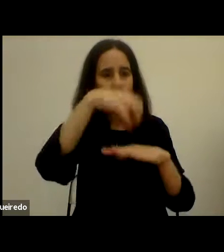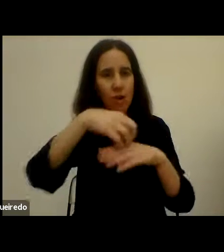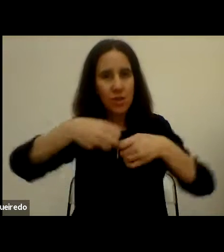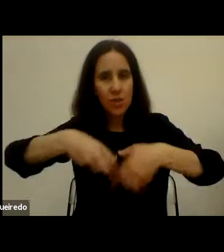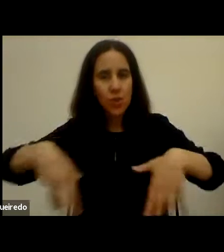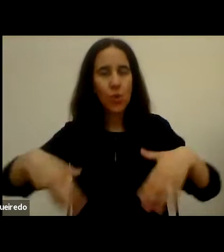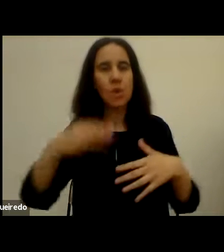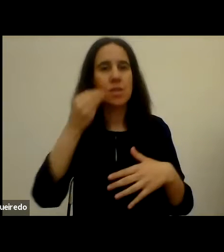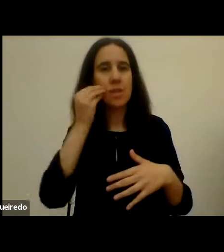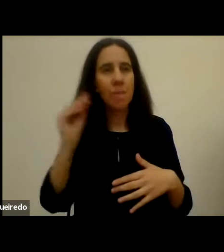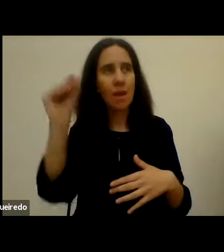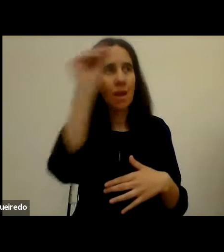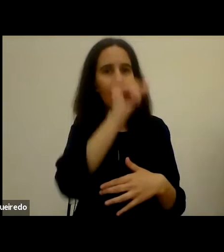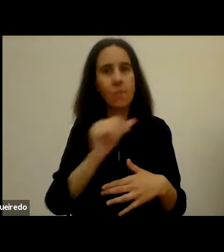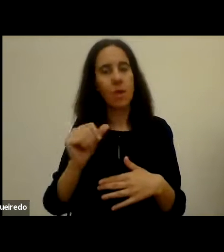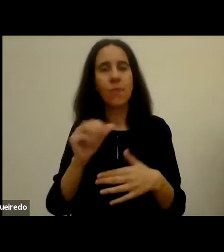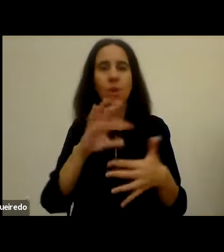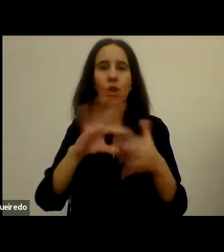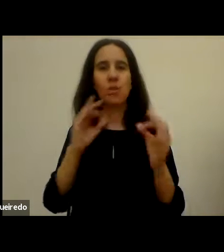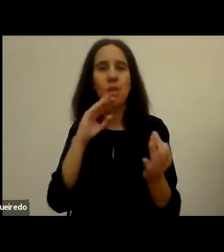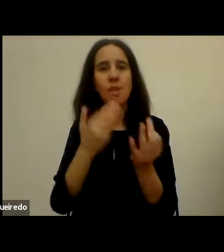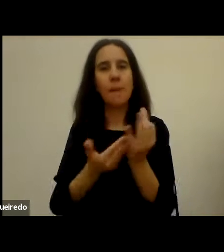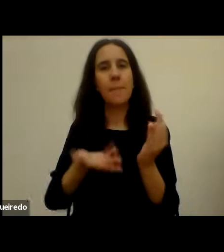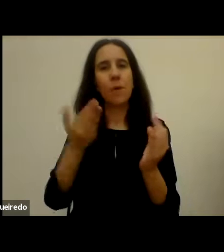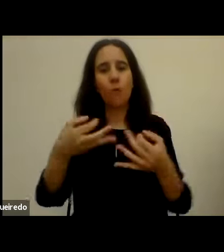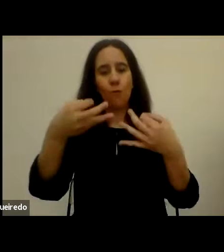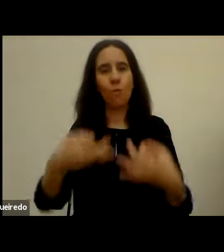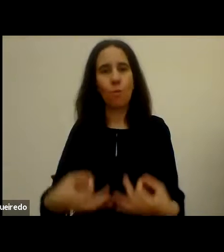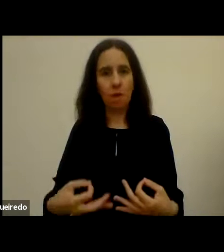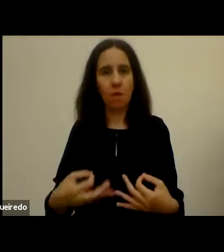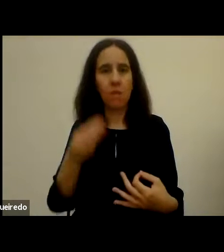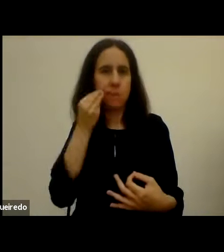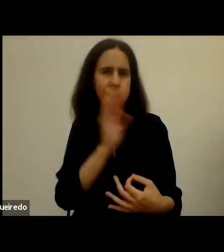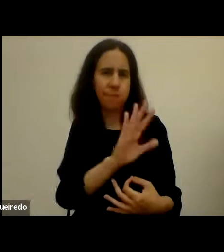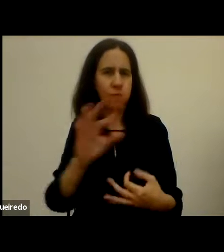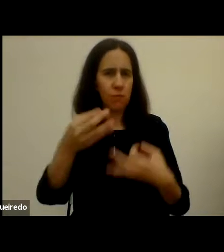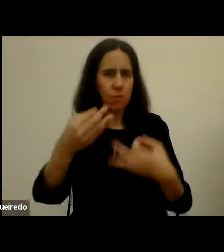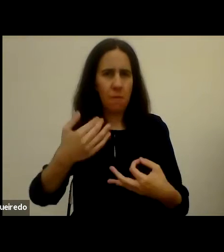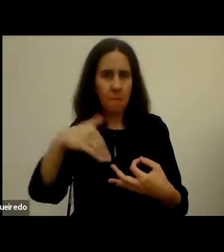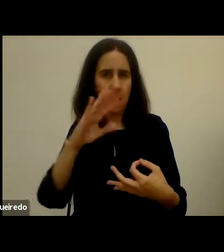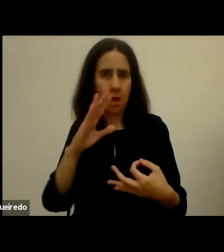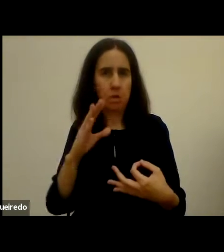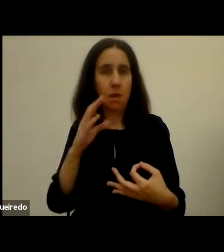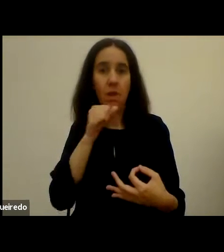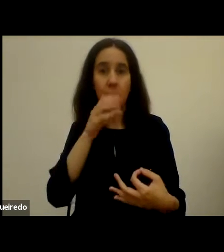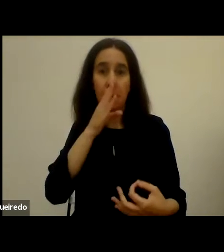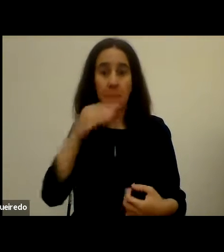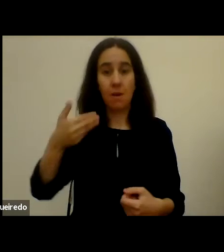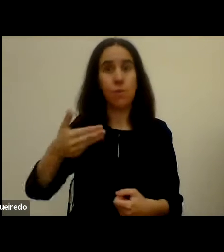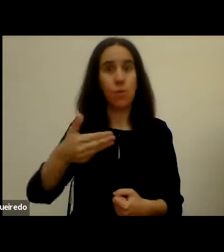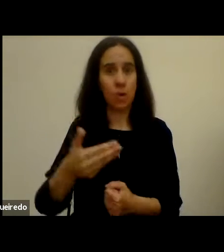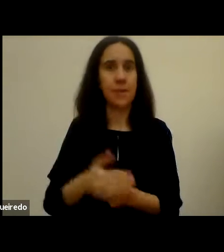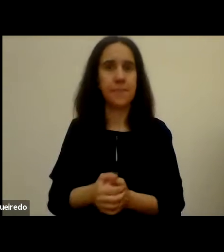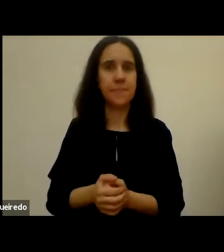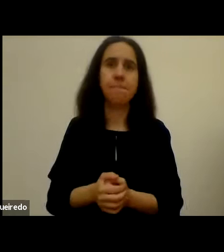próprias hierarquias e das lógicas mais formais e dos circuitos mais formais a que está habituada. E,